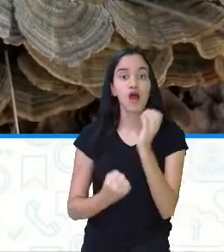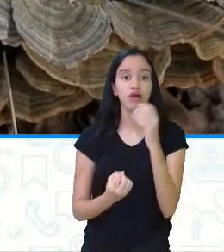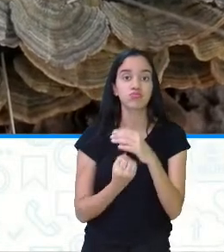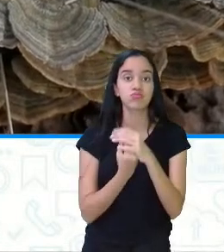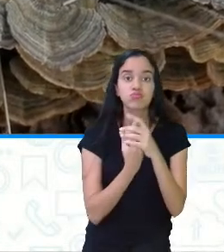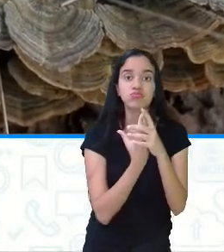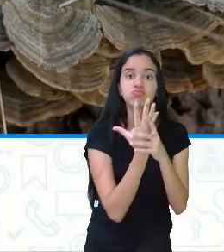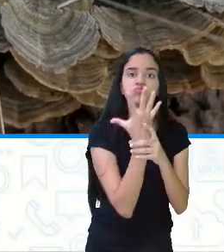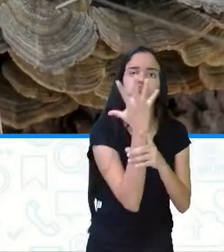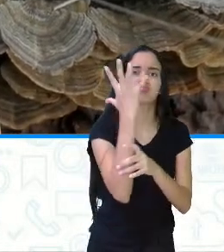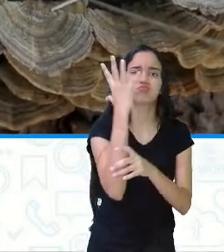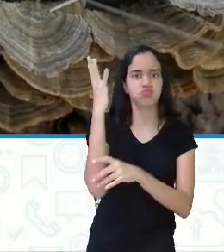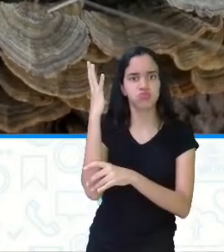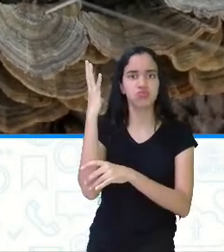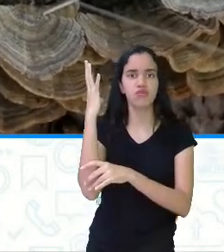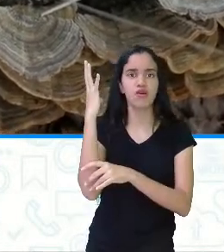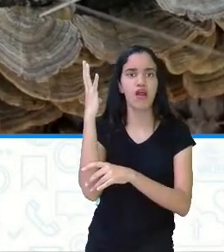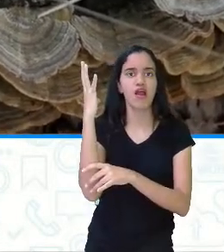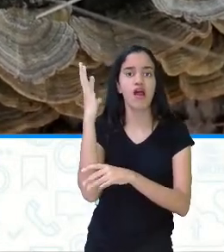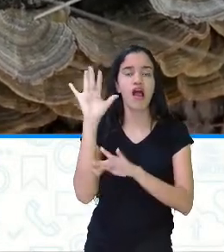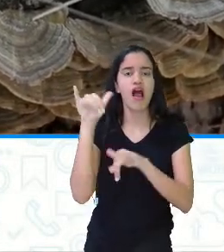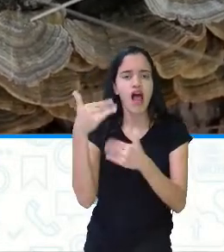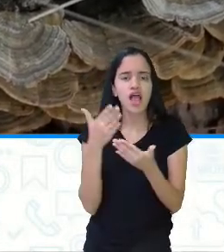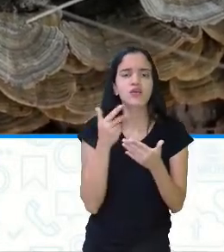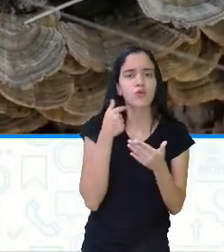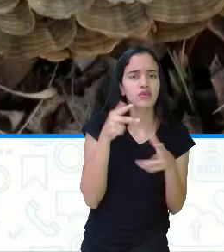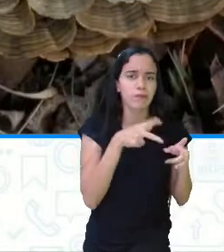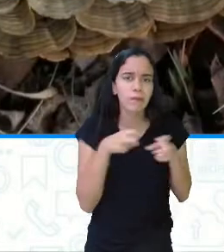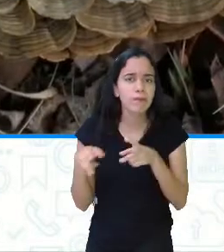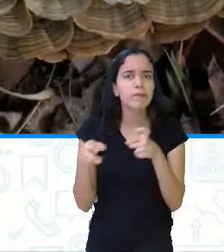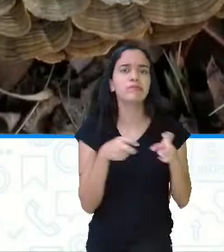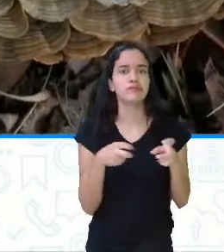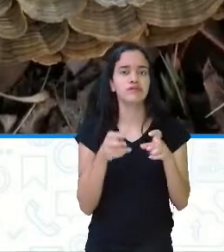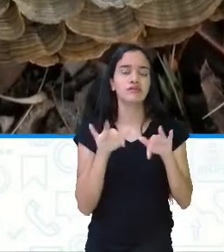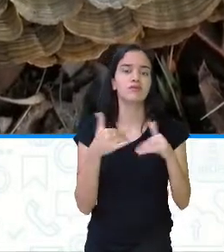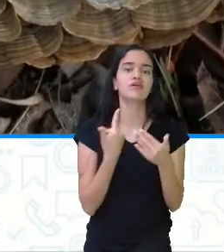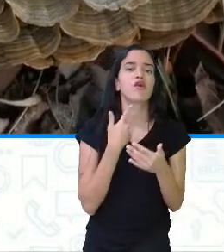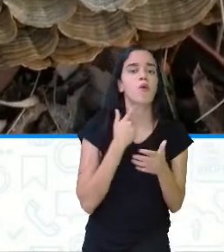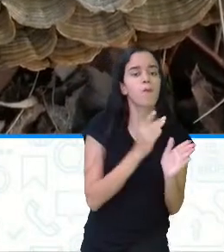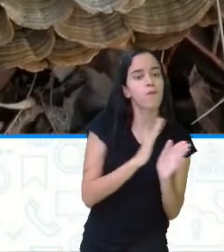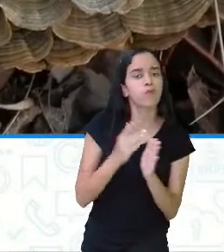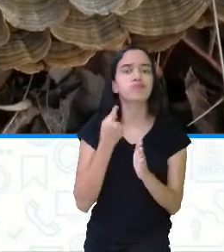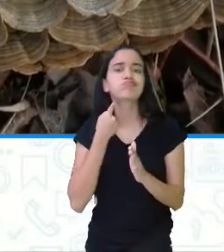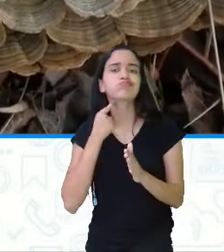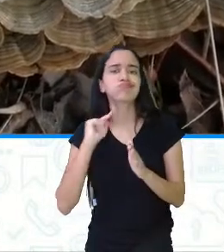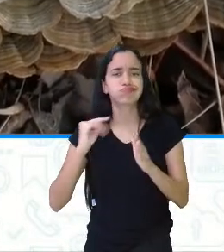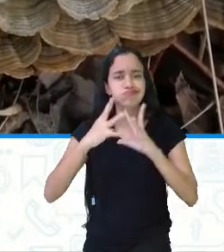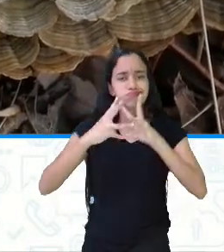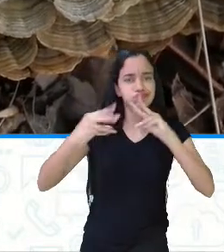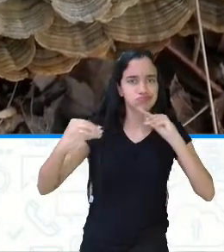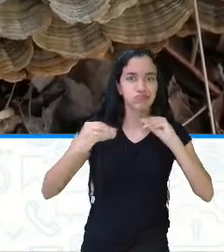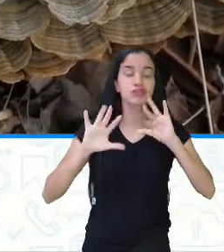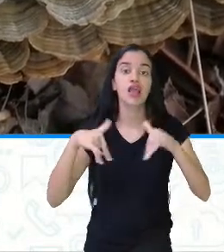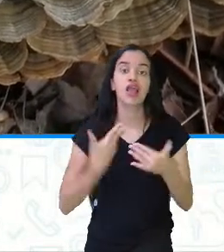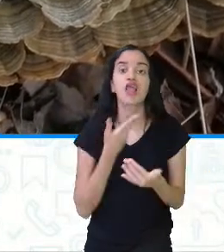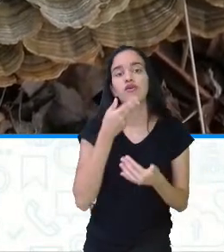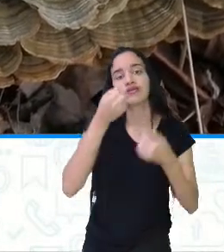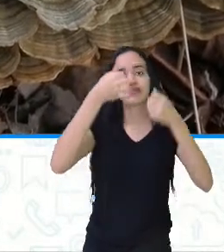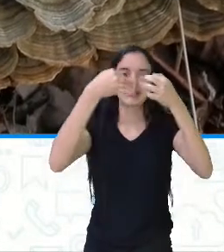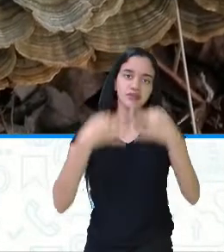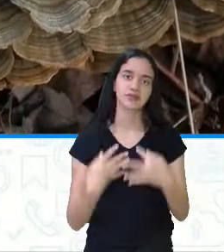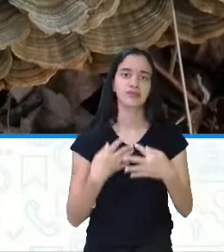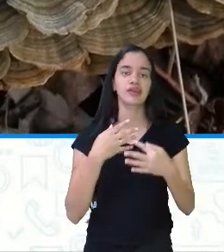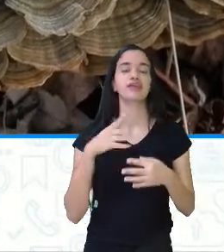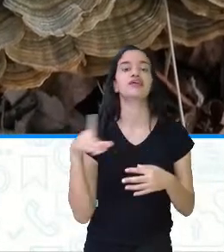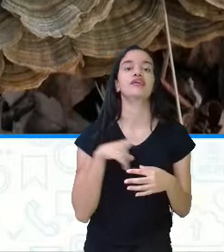observar melhor esse processo de decomposição, tá certo? E olha só, esses seres decompositores, eu falei para vocês que